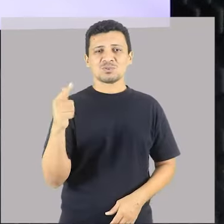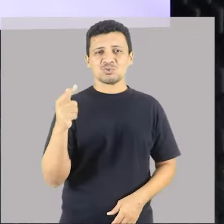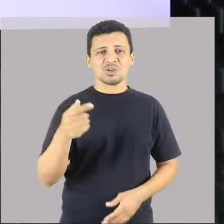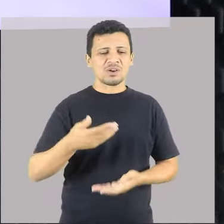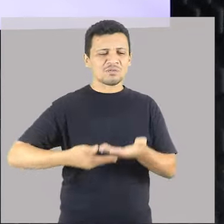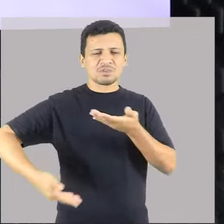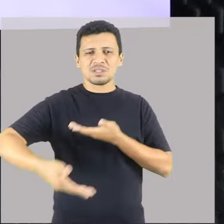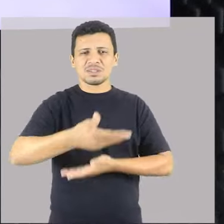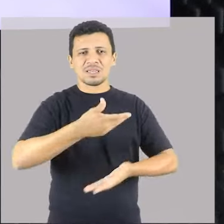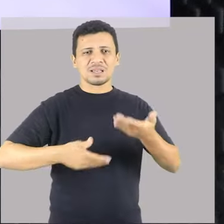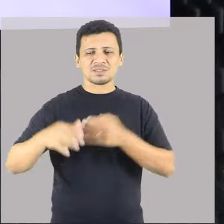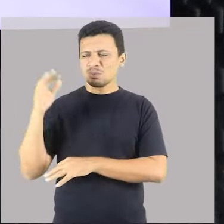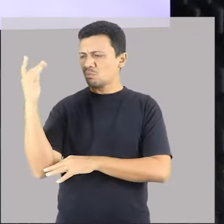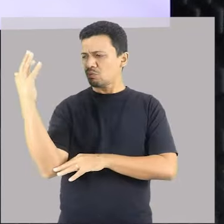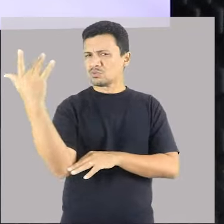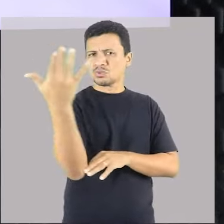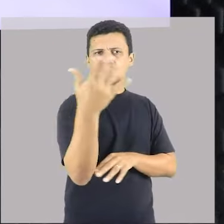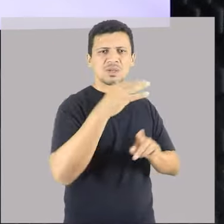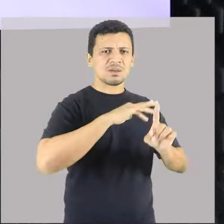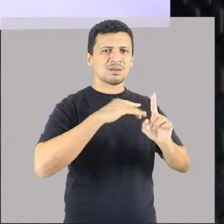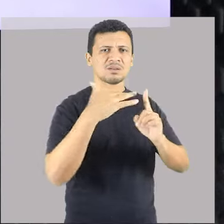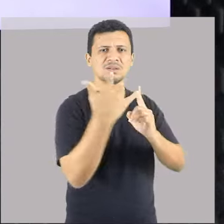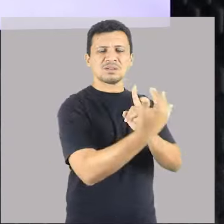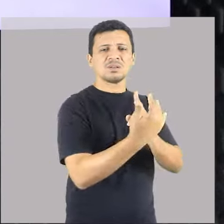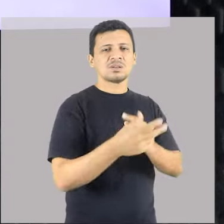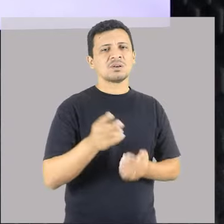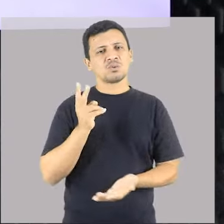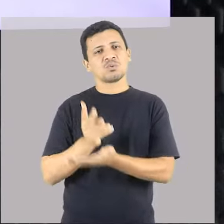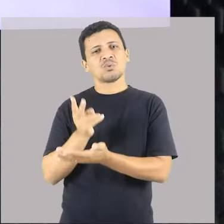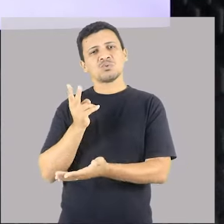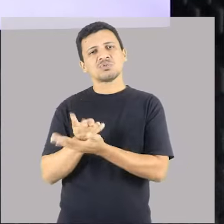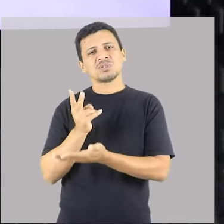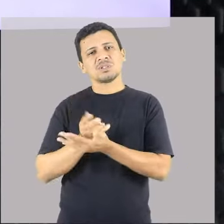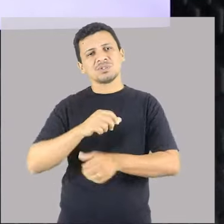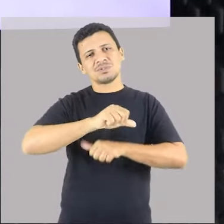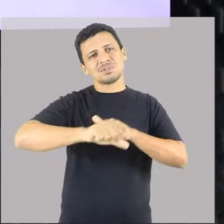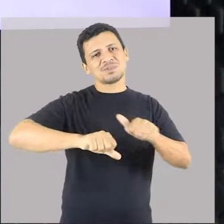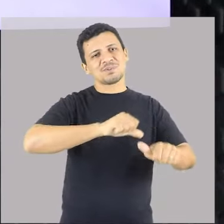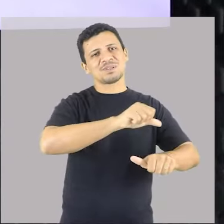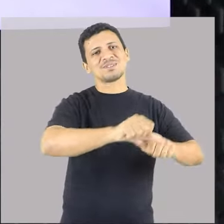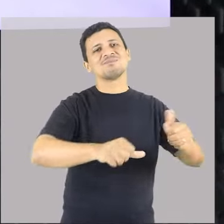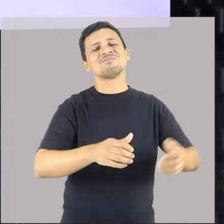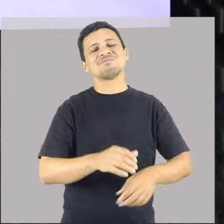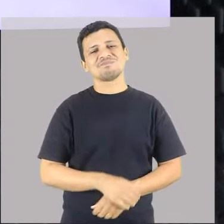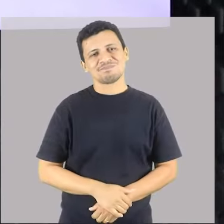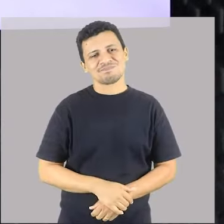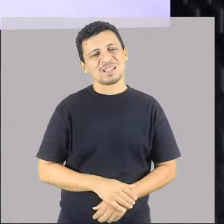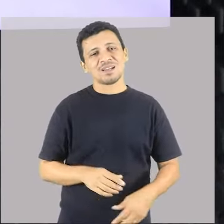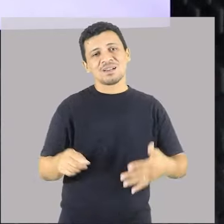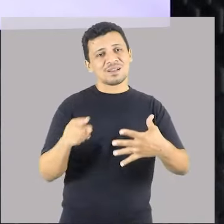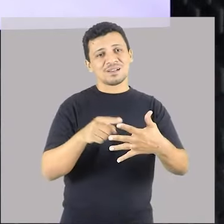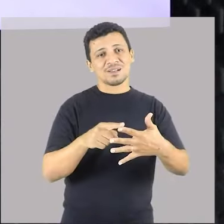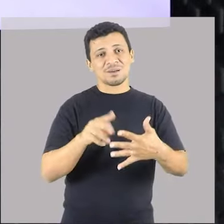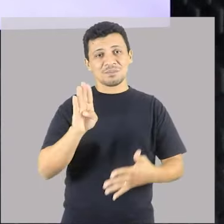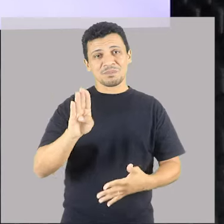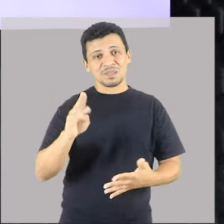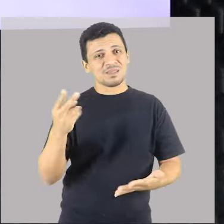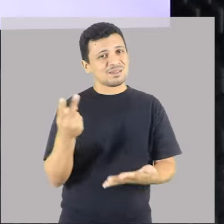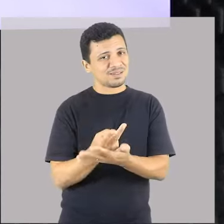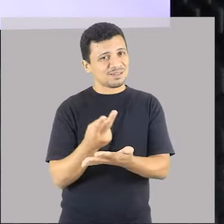interação entre sociedade e natureza está em constante transformação então está totalmente errado o